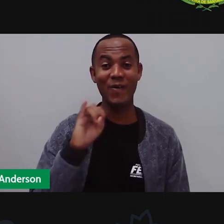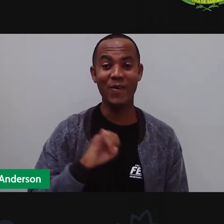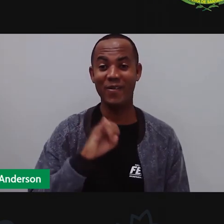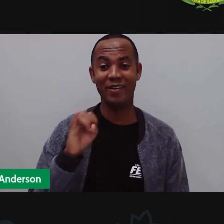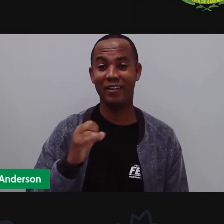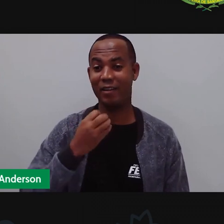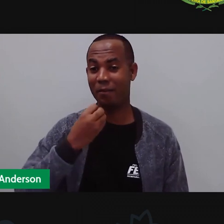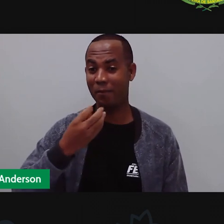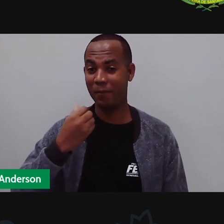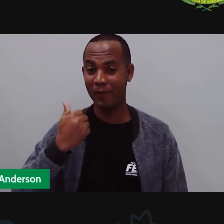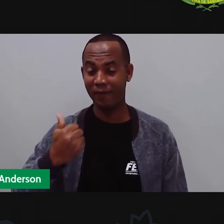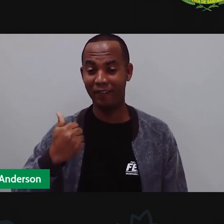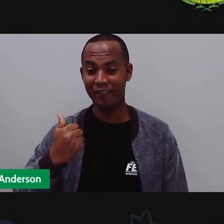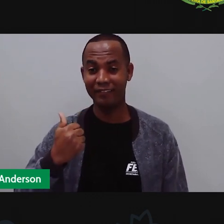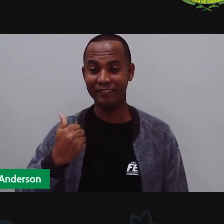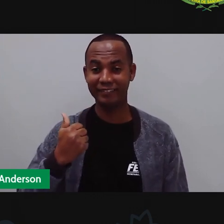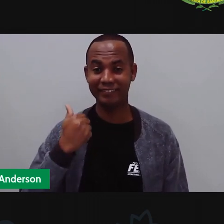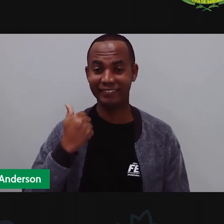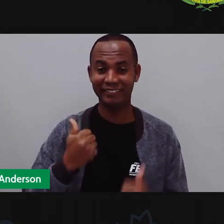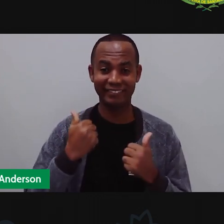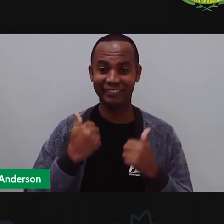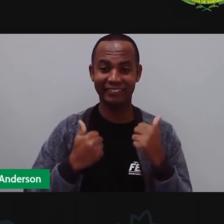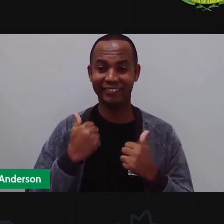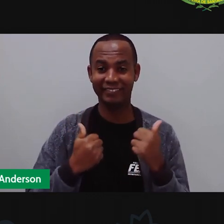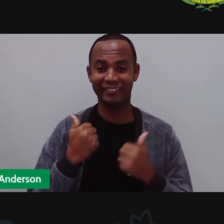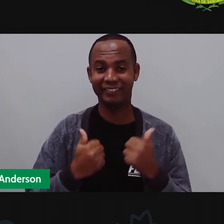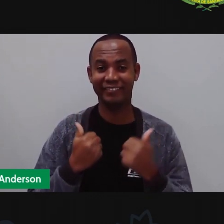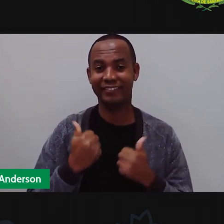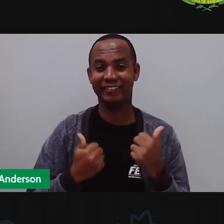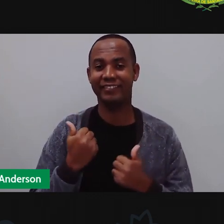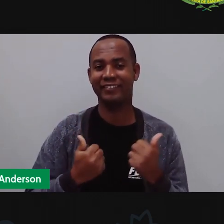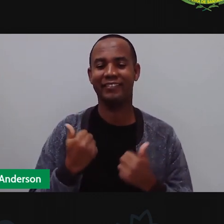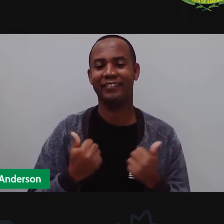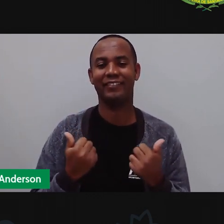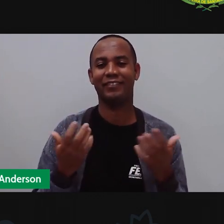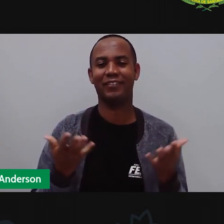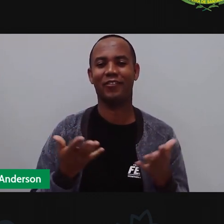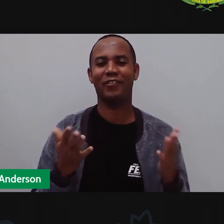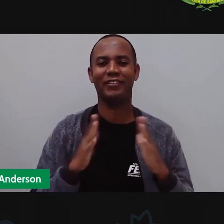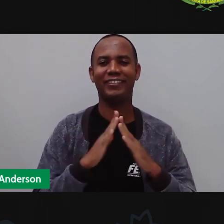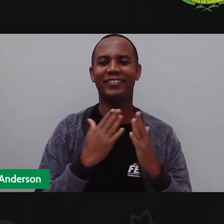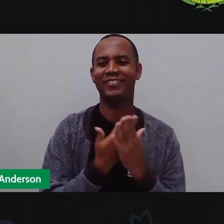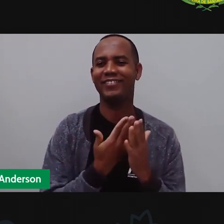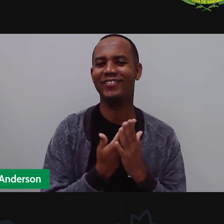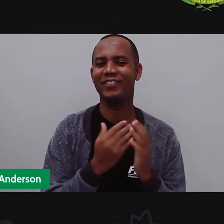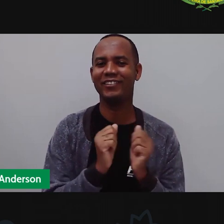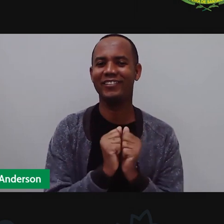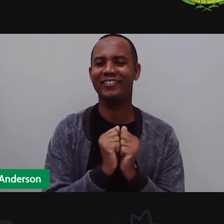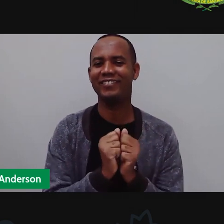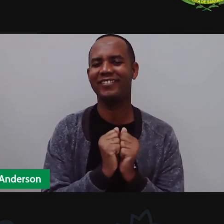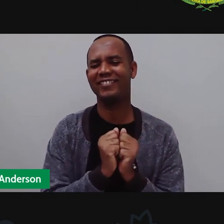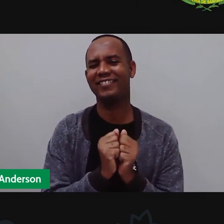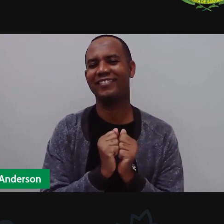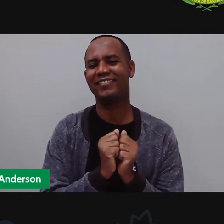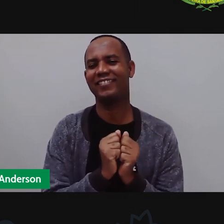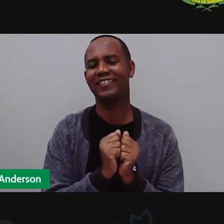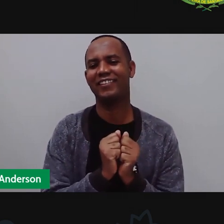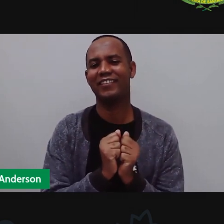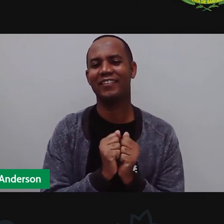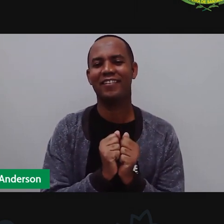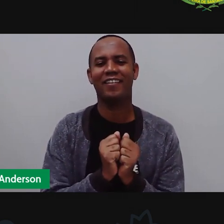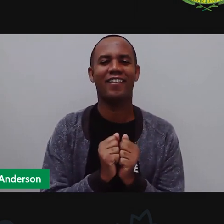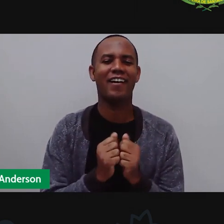Oi, meus amores, mais uma aula de Pro Maria e Anderson. Anderson, aquele feriado